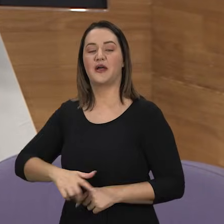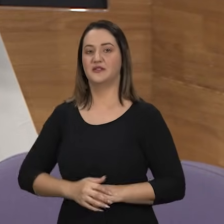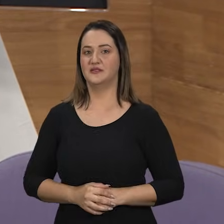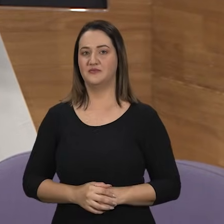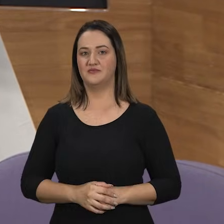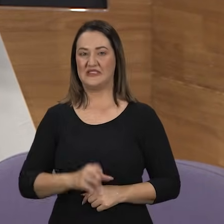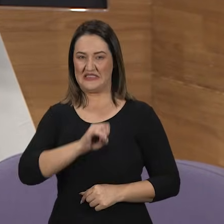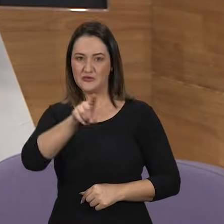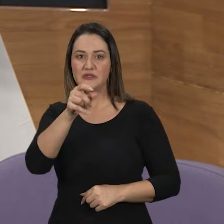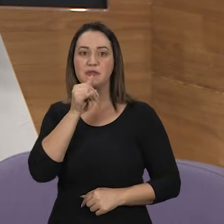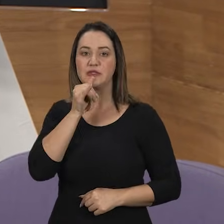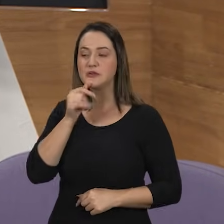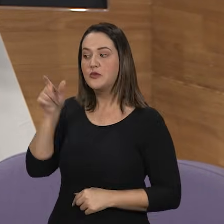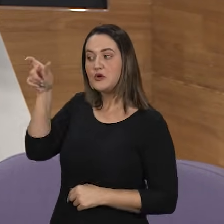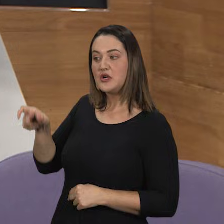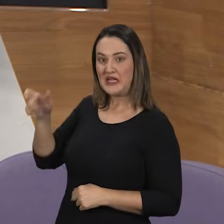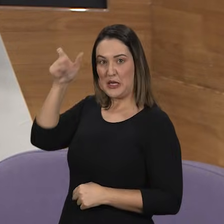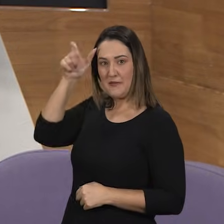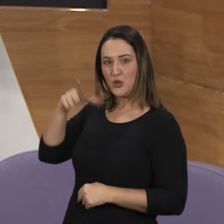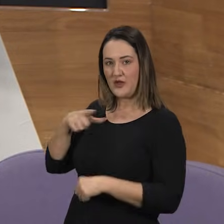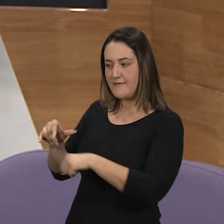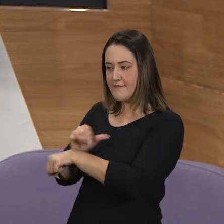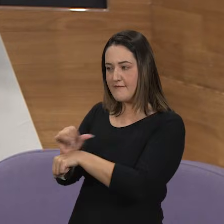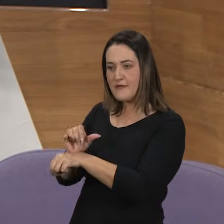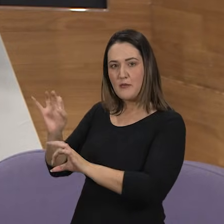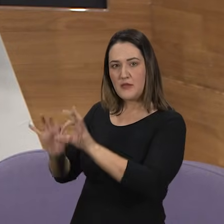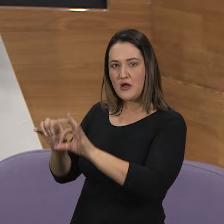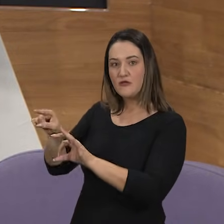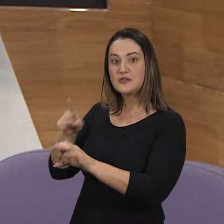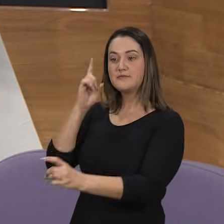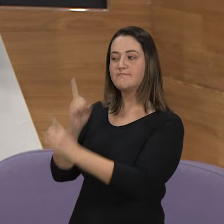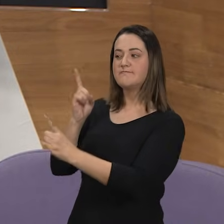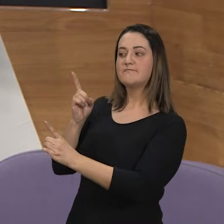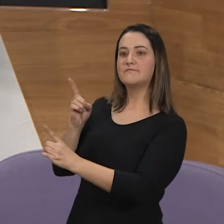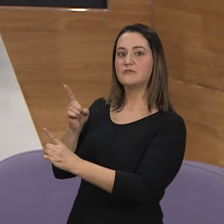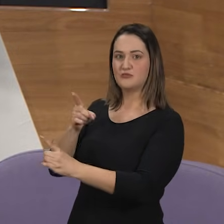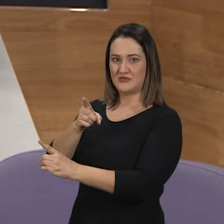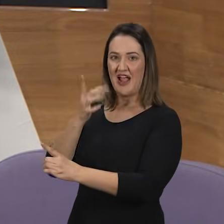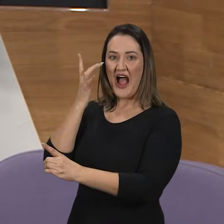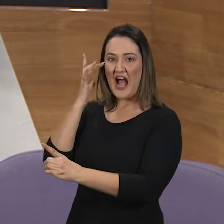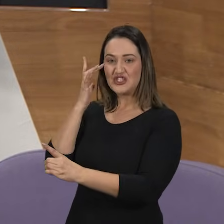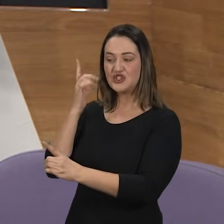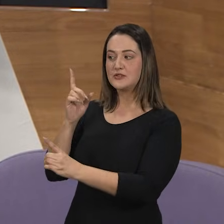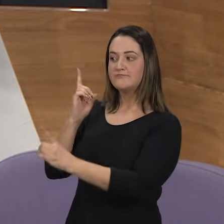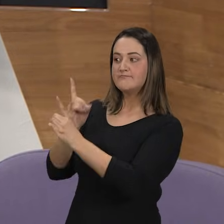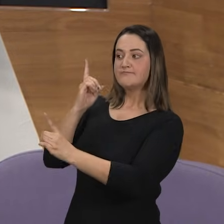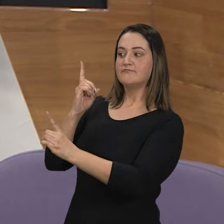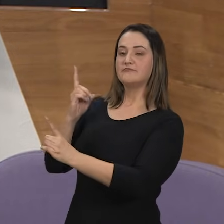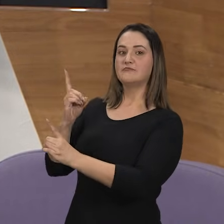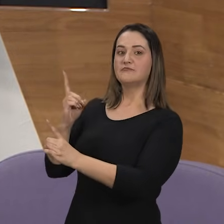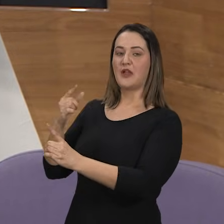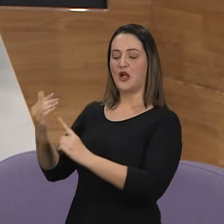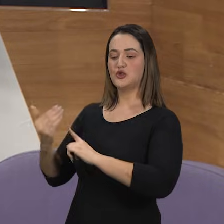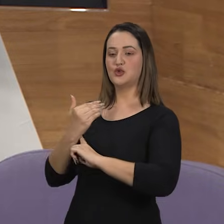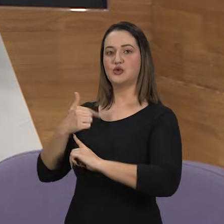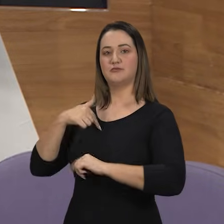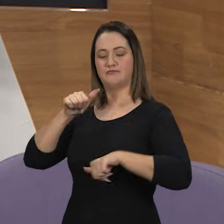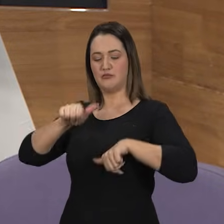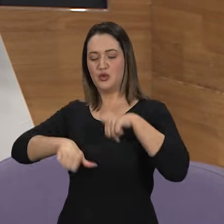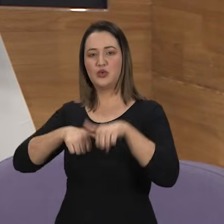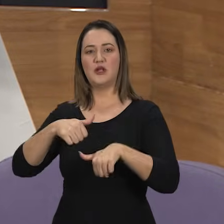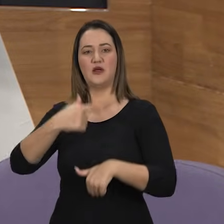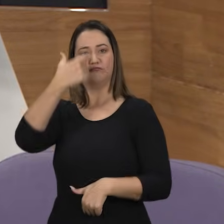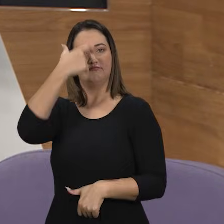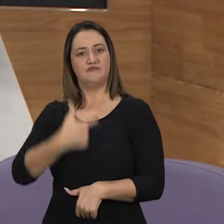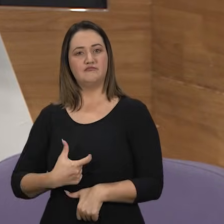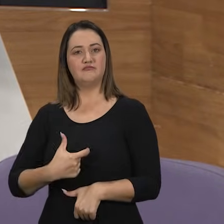mais. Se você descobrisse a estratégia do inimigo, você acha que essa descoberta levaria você a